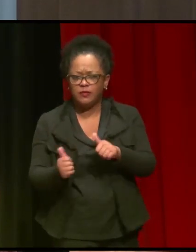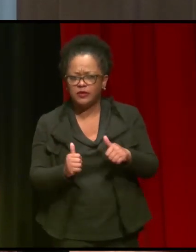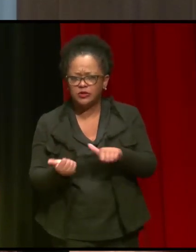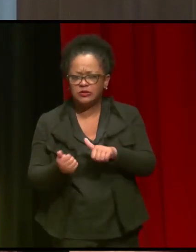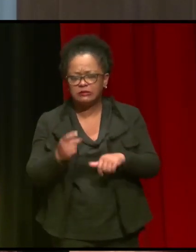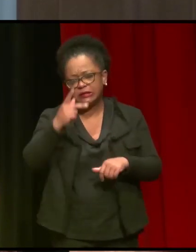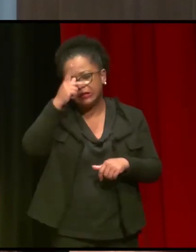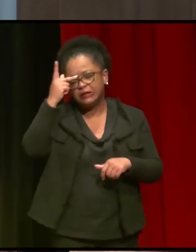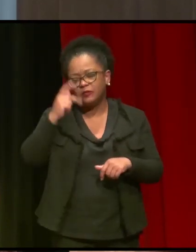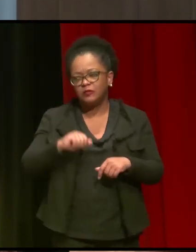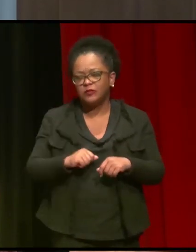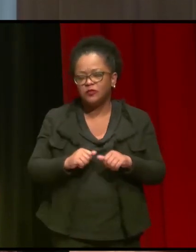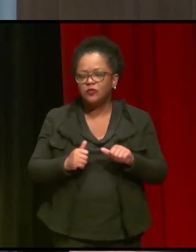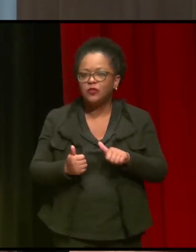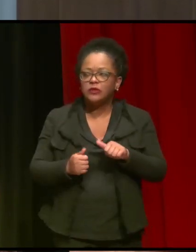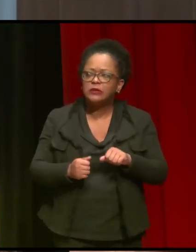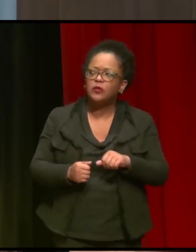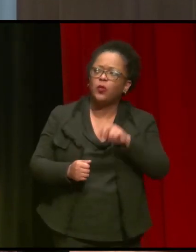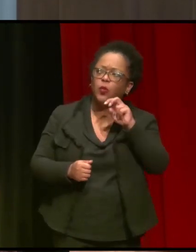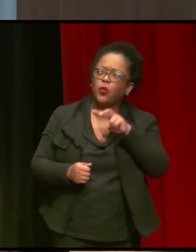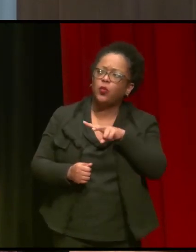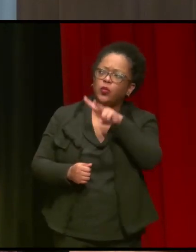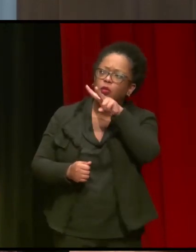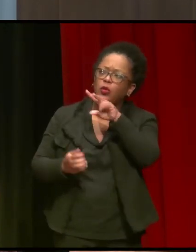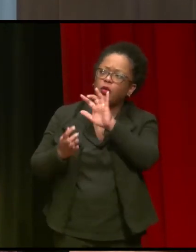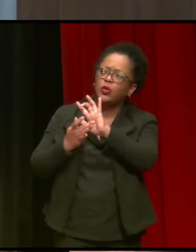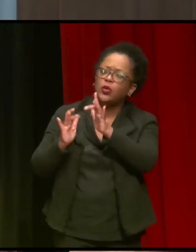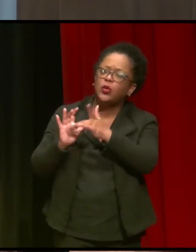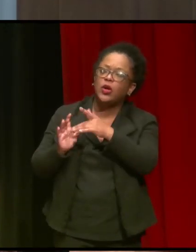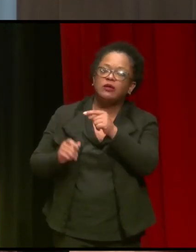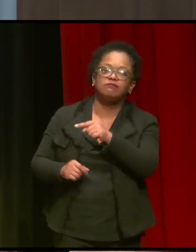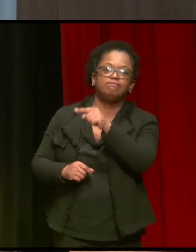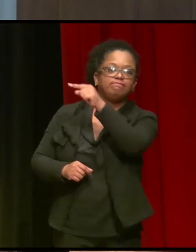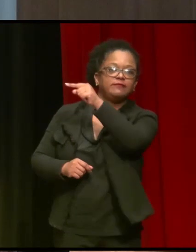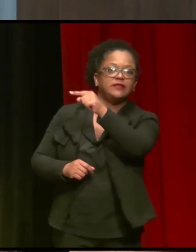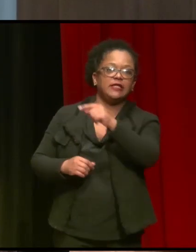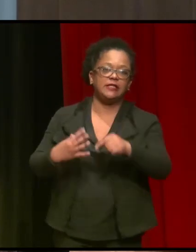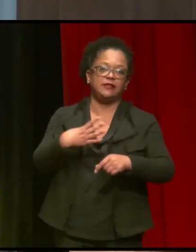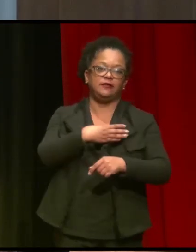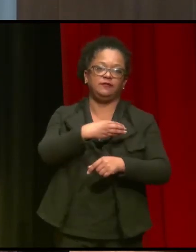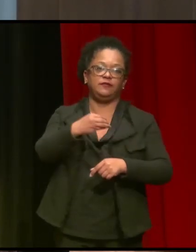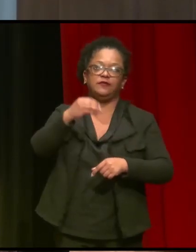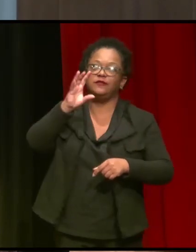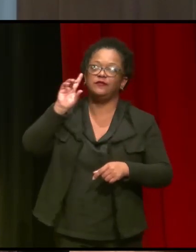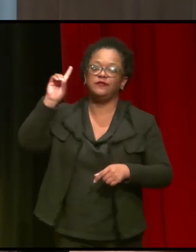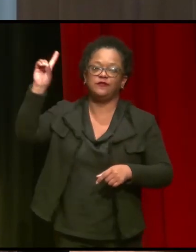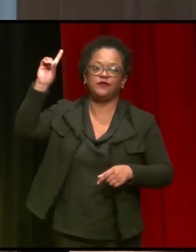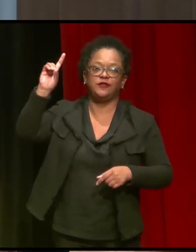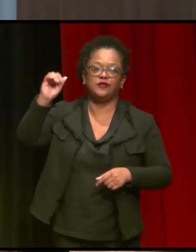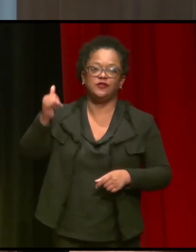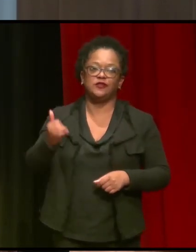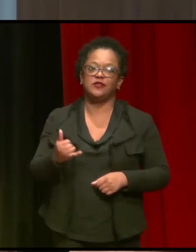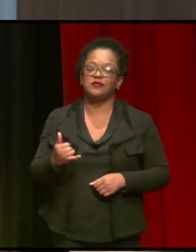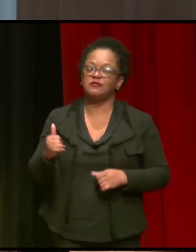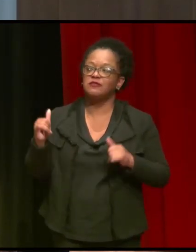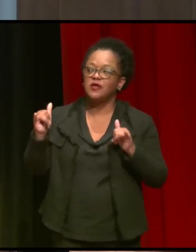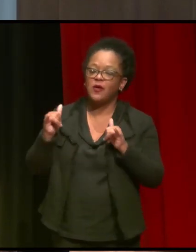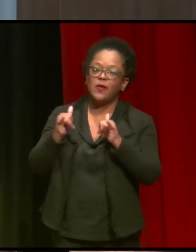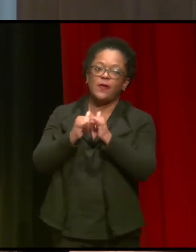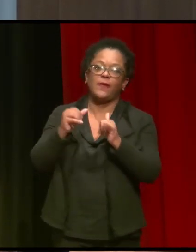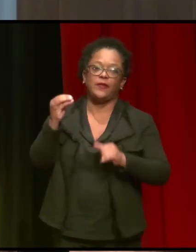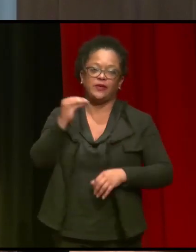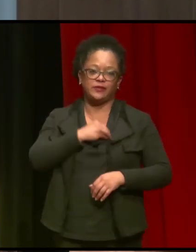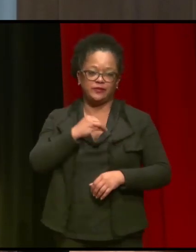pecado do mundo. Ó. Esse aí é o cara que vocês têm que ouvir. Eu não, eu sou só o João Batista, sou o precursor. Eu vim preparar o caminho dele, mas esse aí,